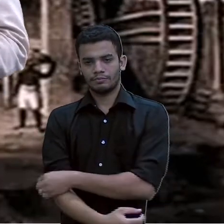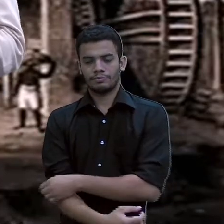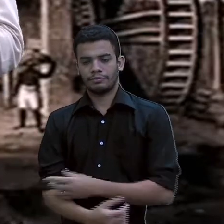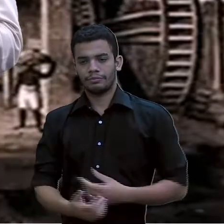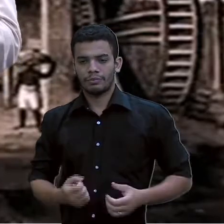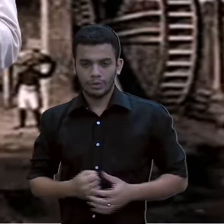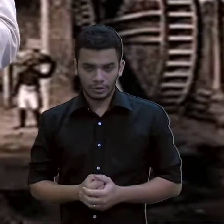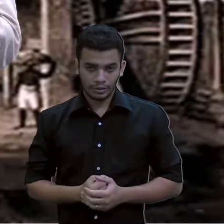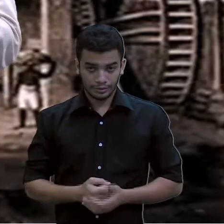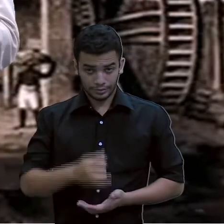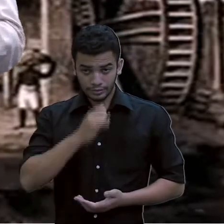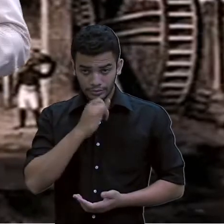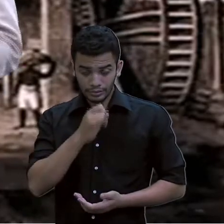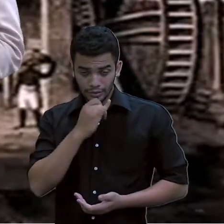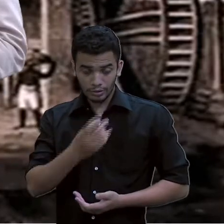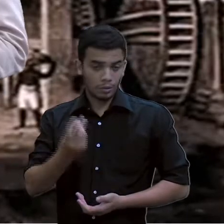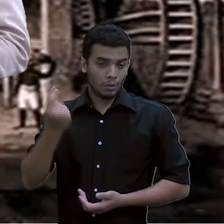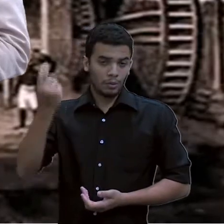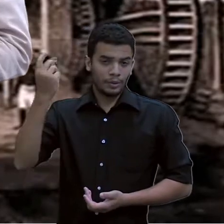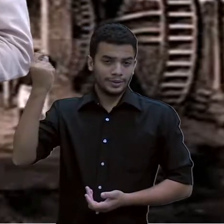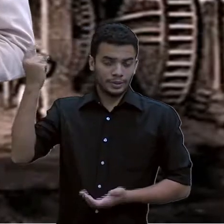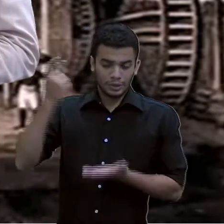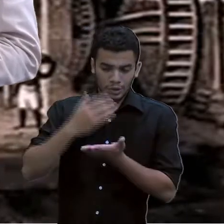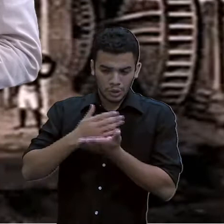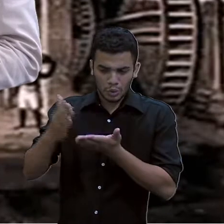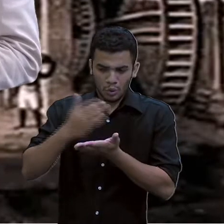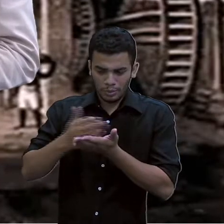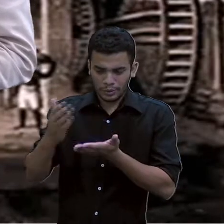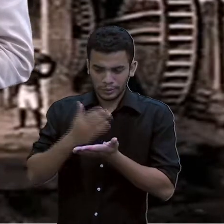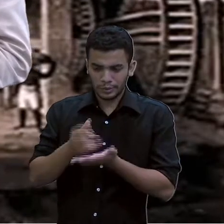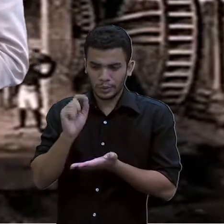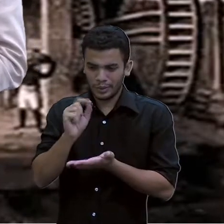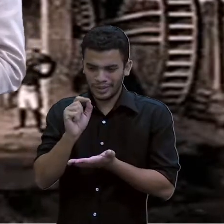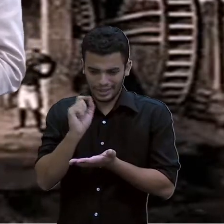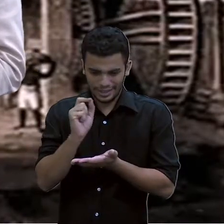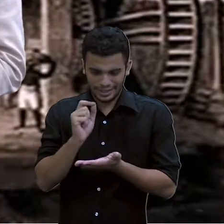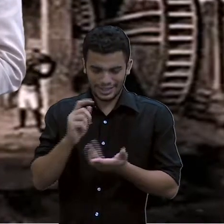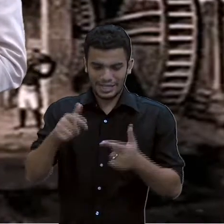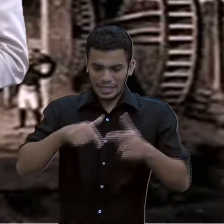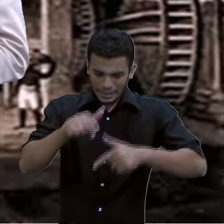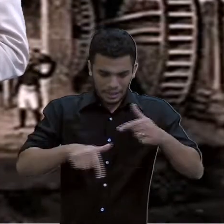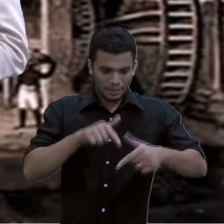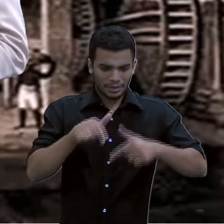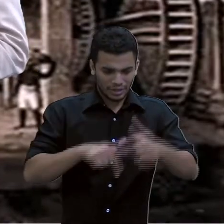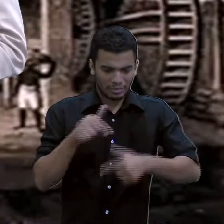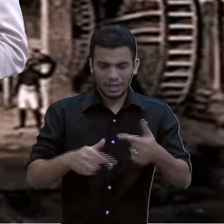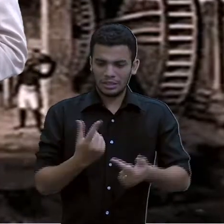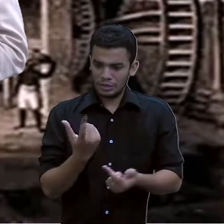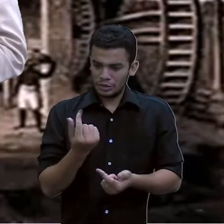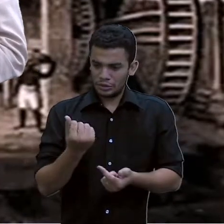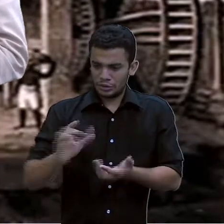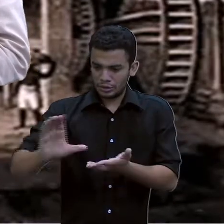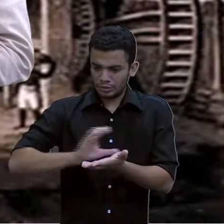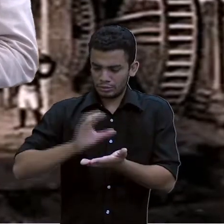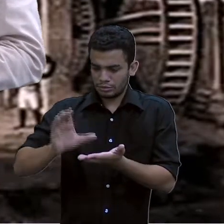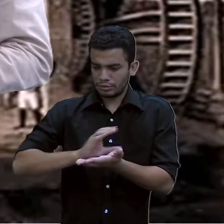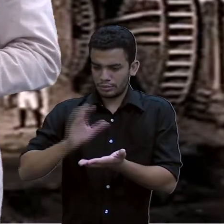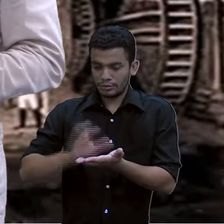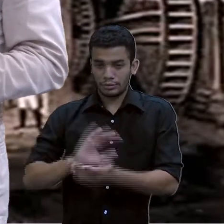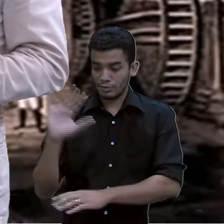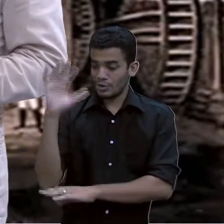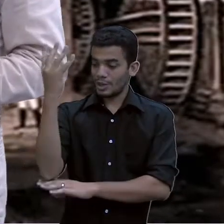lucros, a plantação, foi a cana-de-açúcar, depois o tabaco, seguido do algodão e